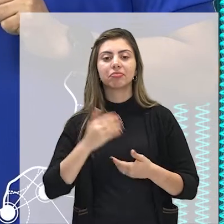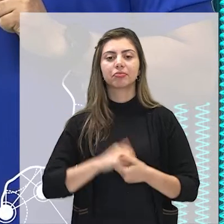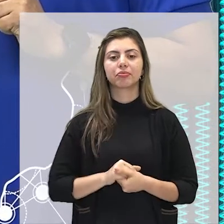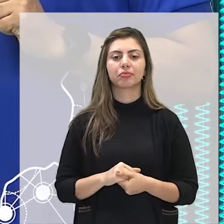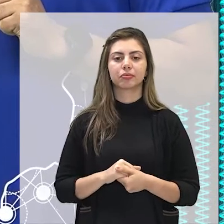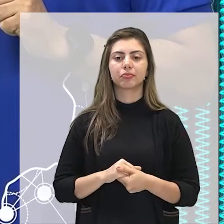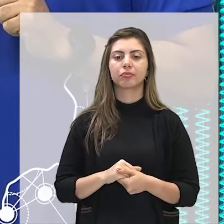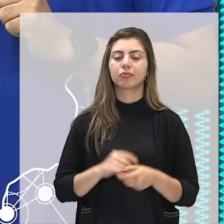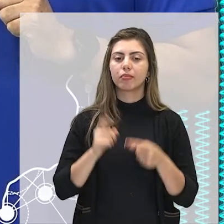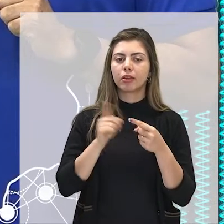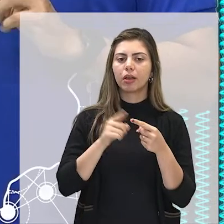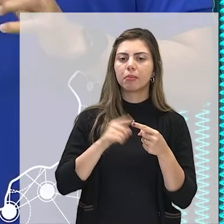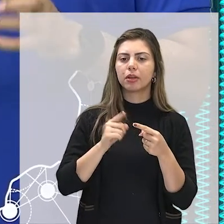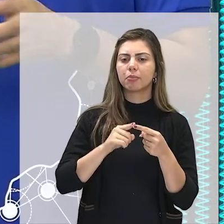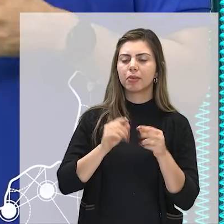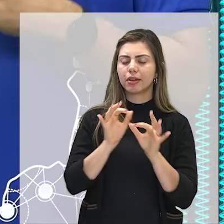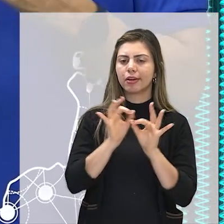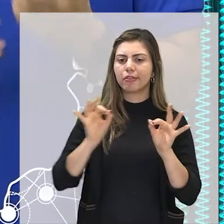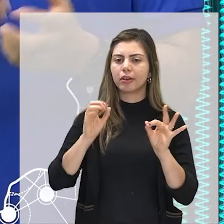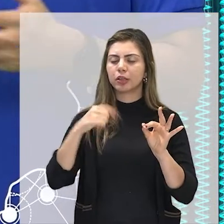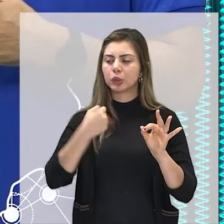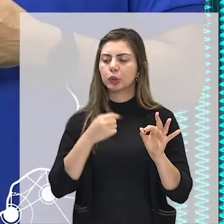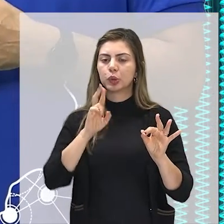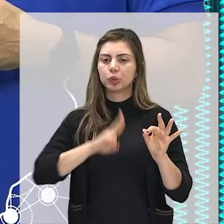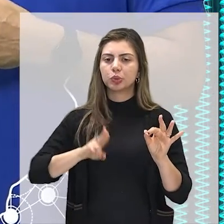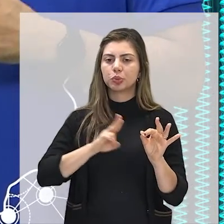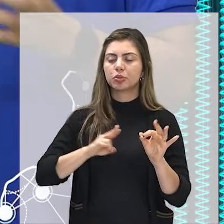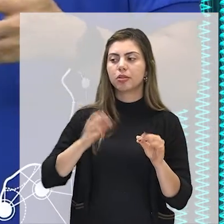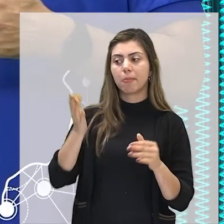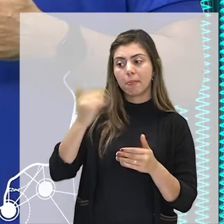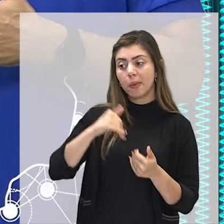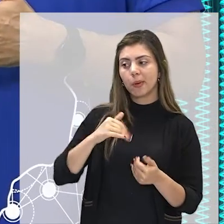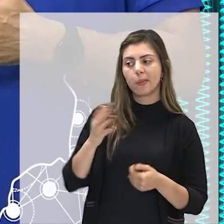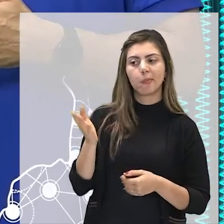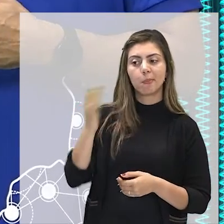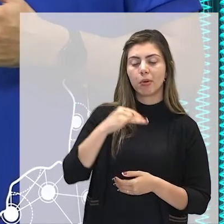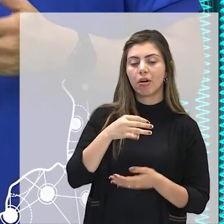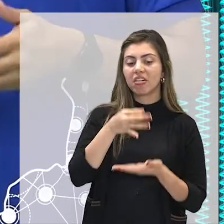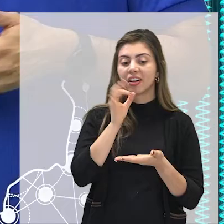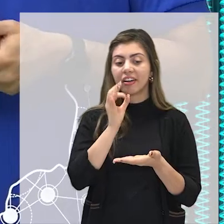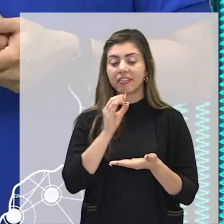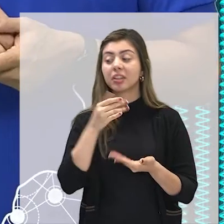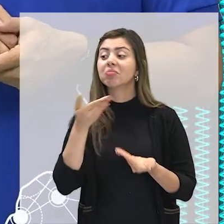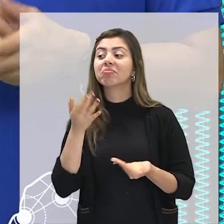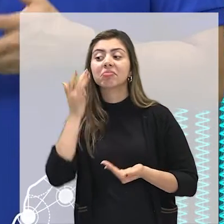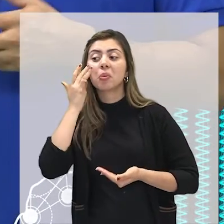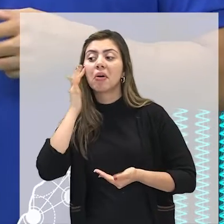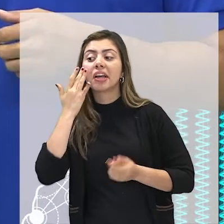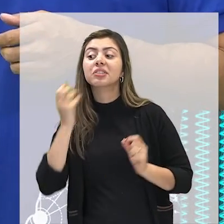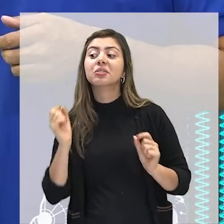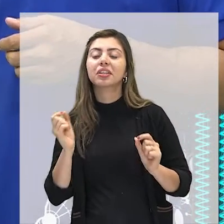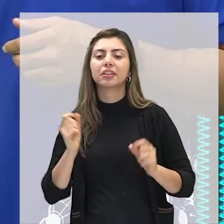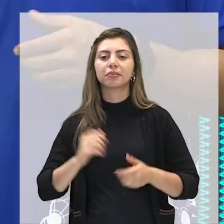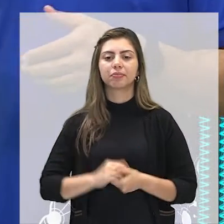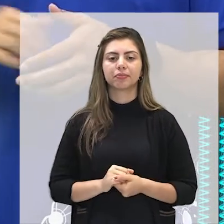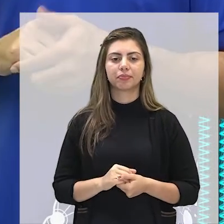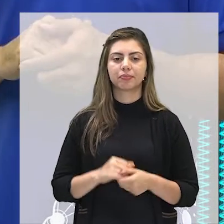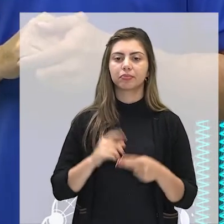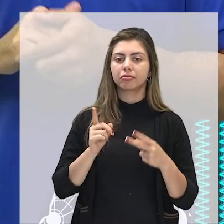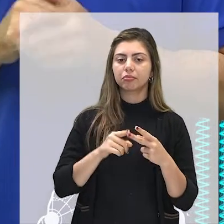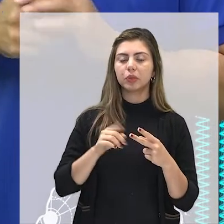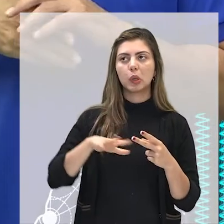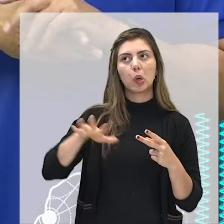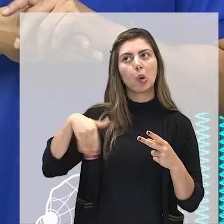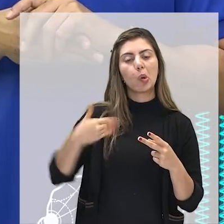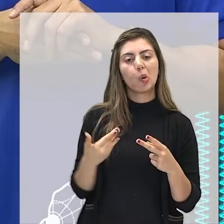expressão que nós utilizamos aí, né, para convidar alguém, para dar uma sugerir, na verdade, para alguém, né, para tomarmos um café. Ou